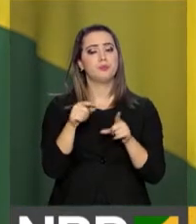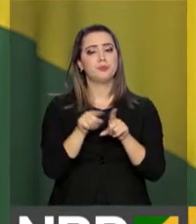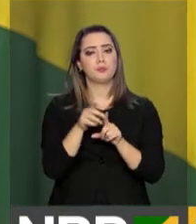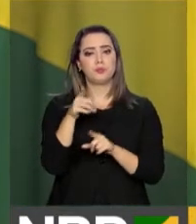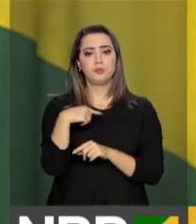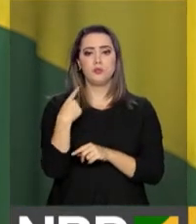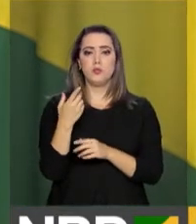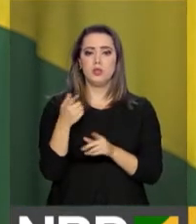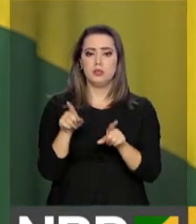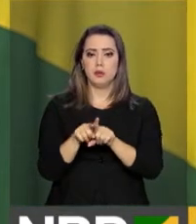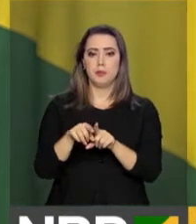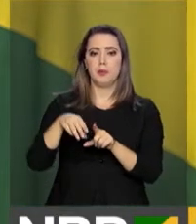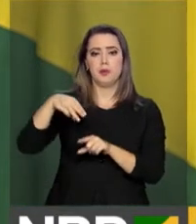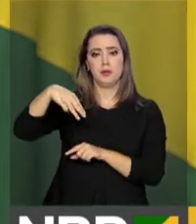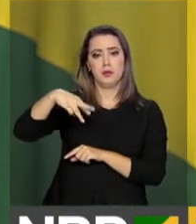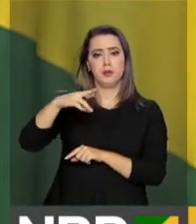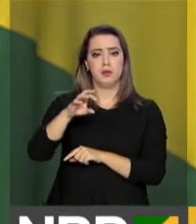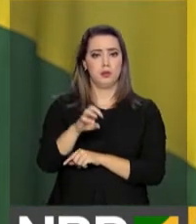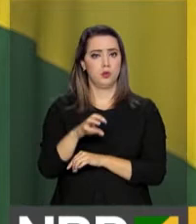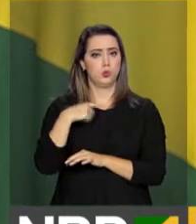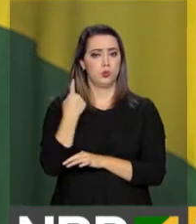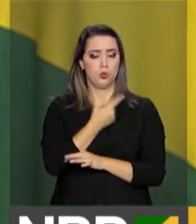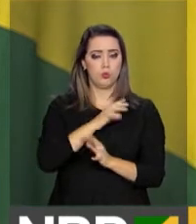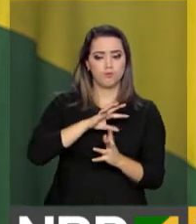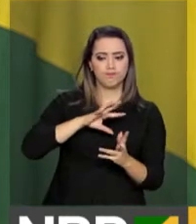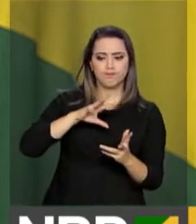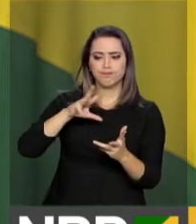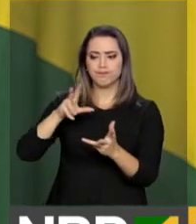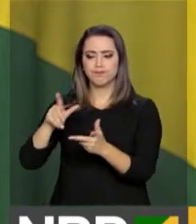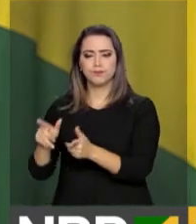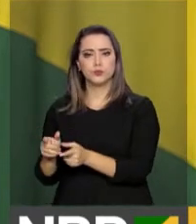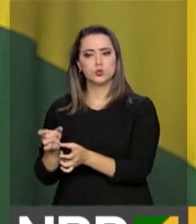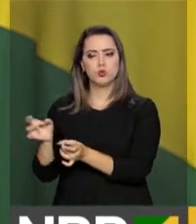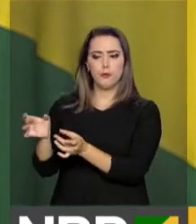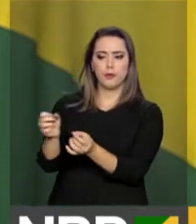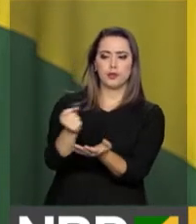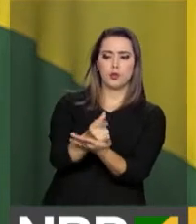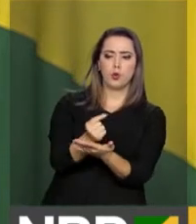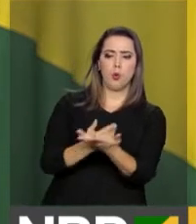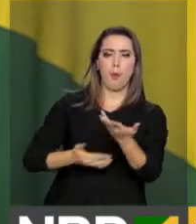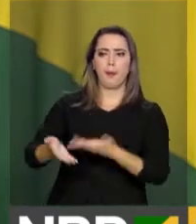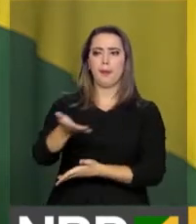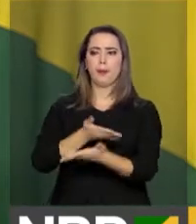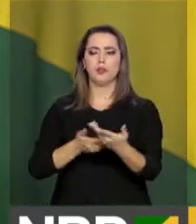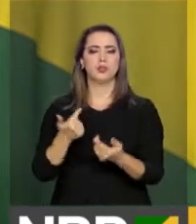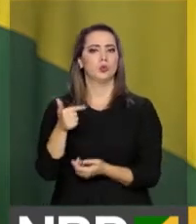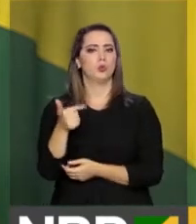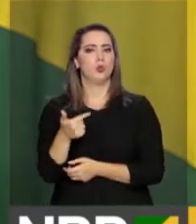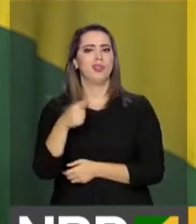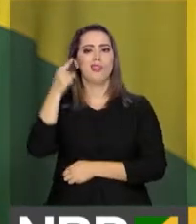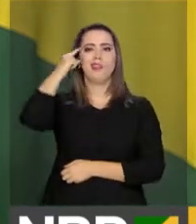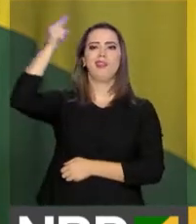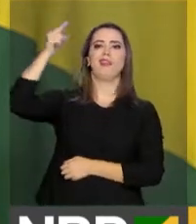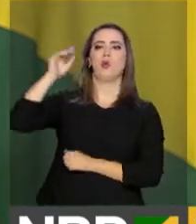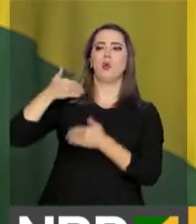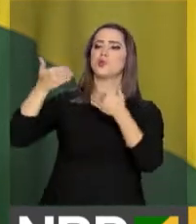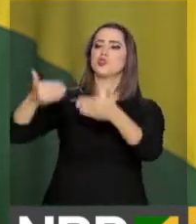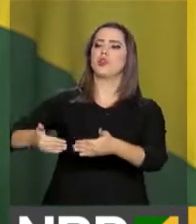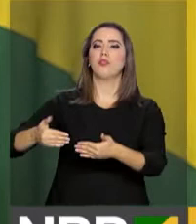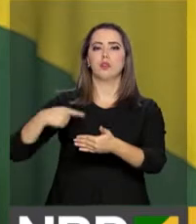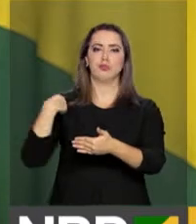universalizamos as nossas relações nós não ideologia exames as nossas relações nós